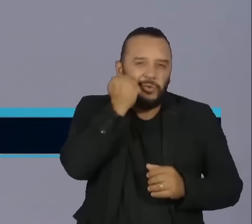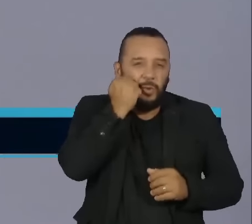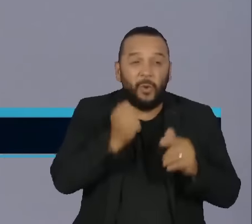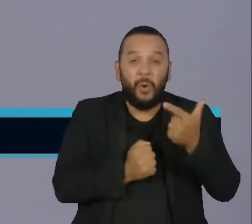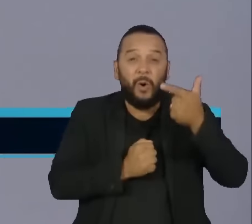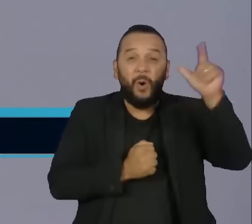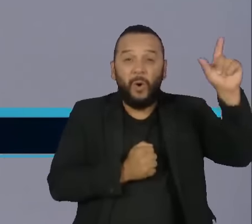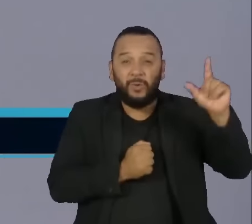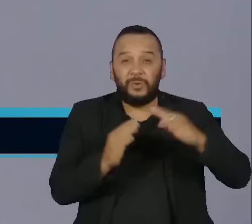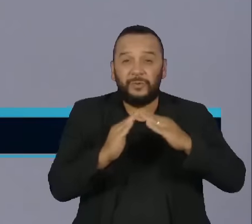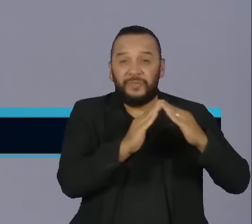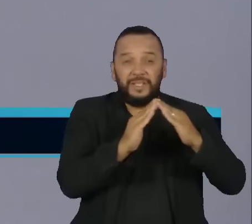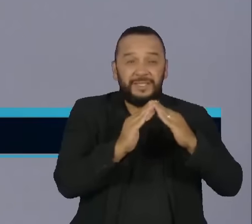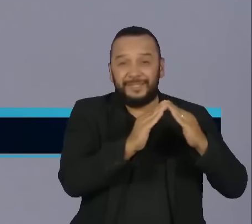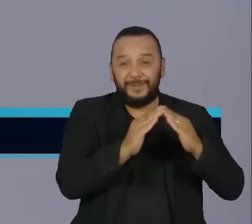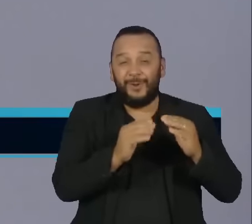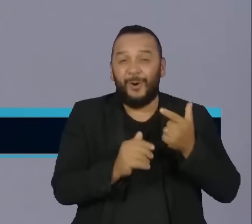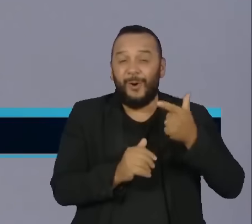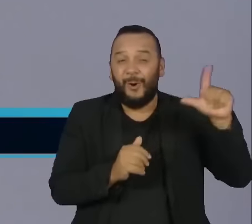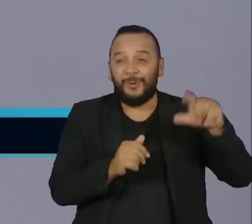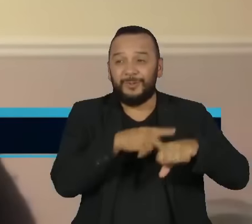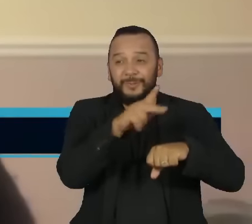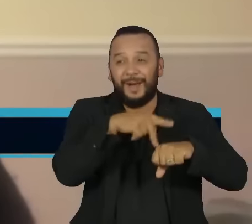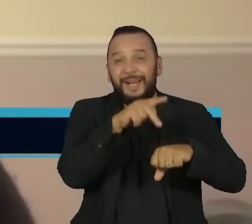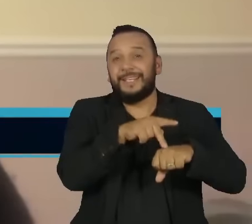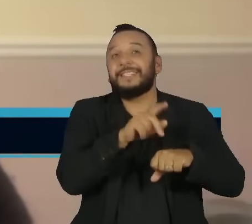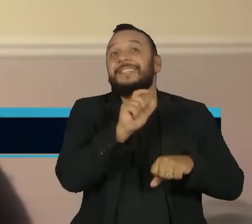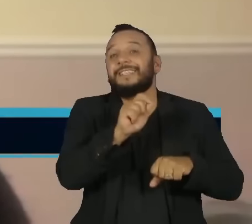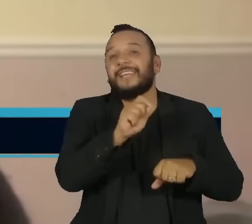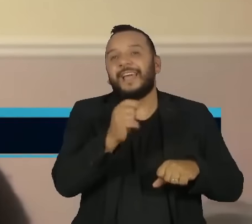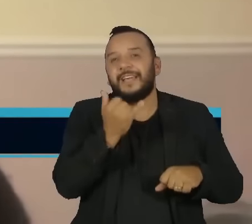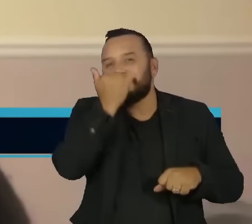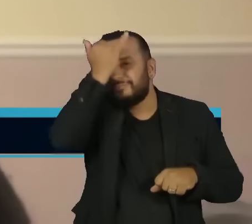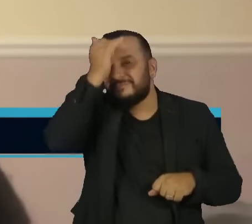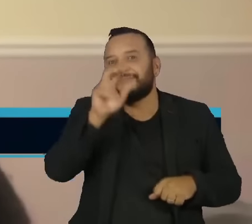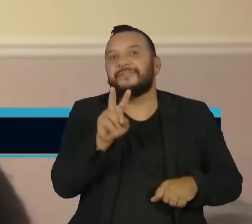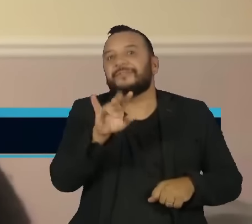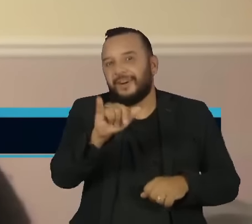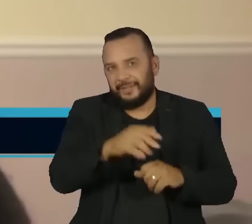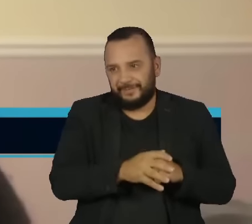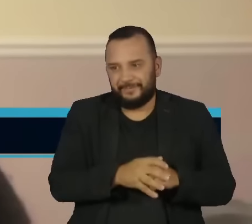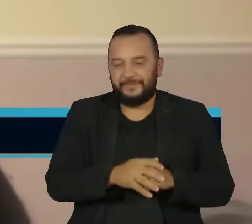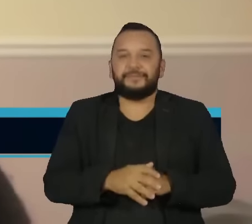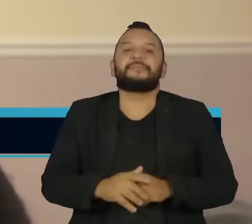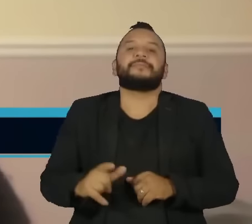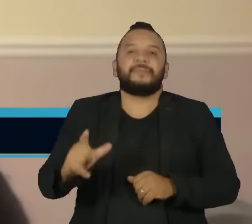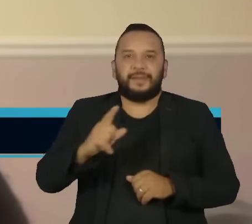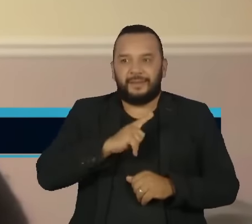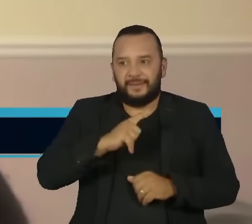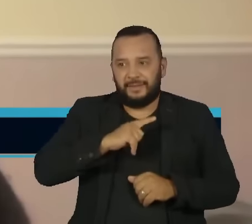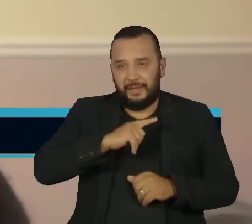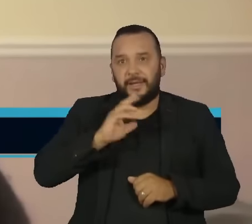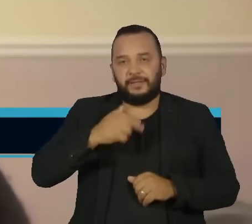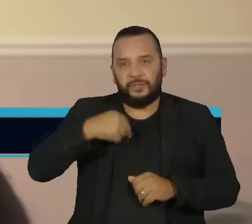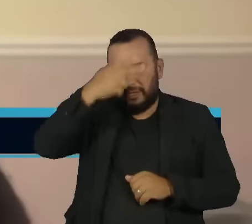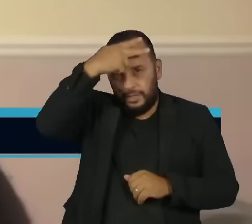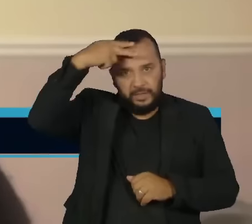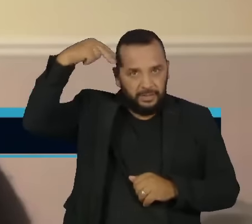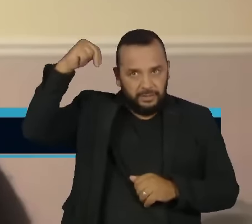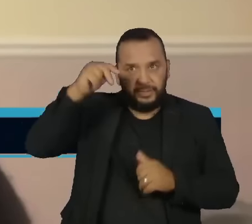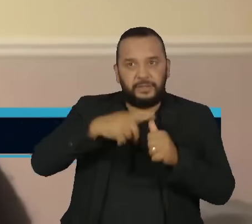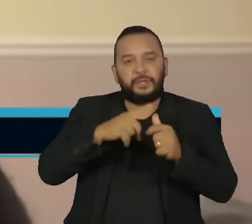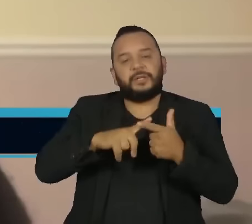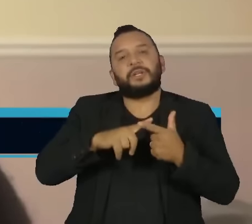Nesse caso, quem seria a próxima vítima? Os estados mais vulneráveis são Moldávia, Geórgia e